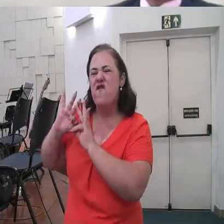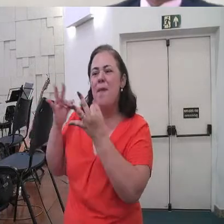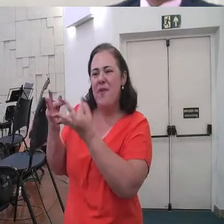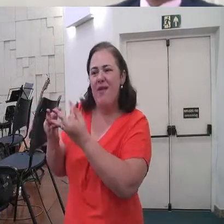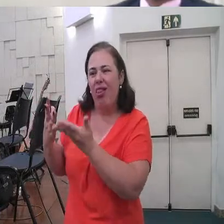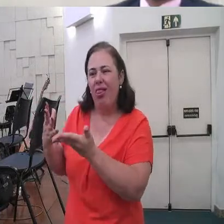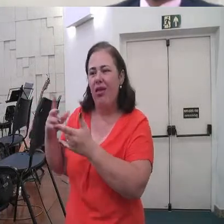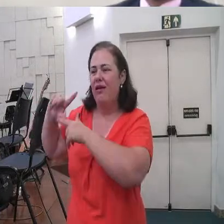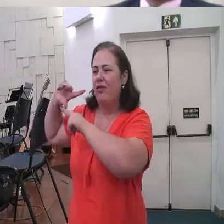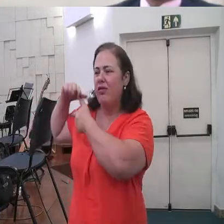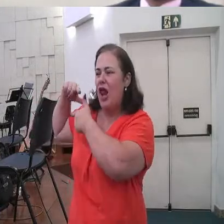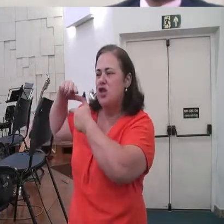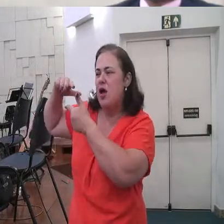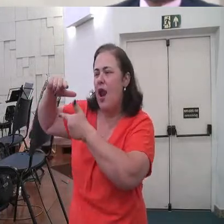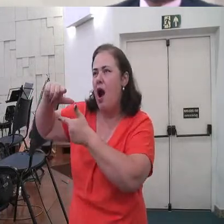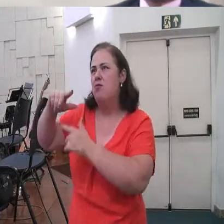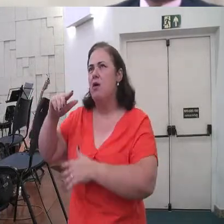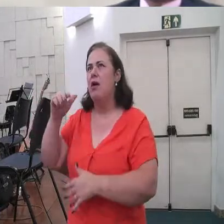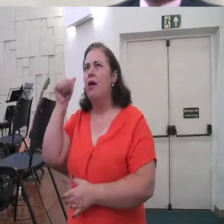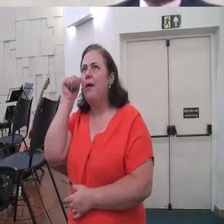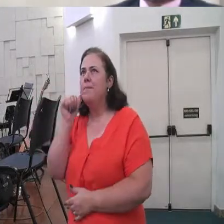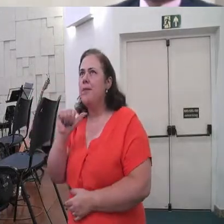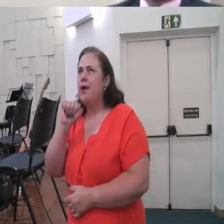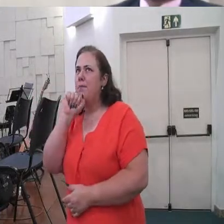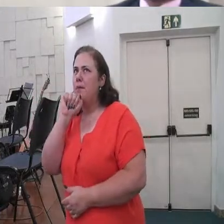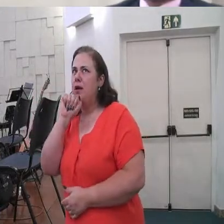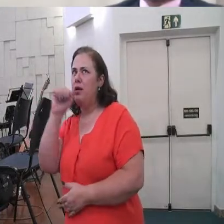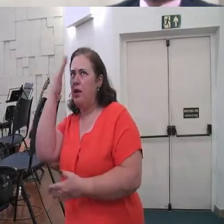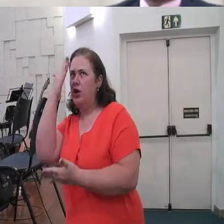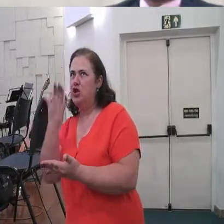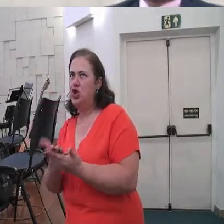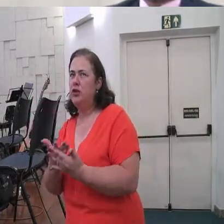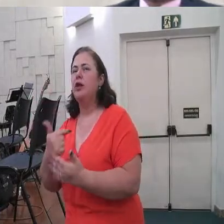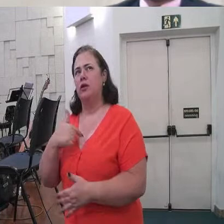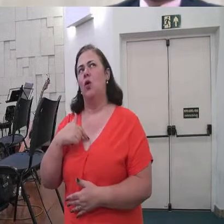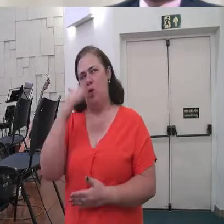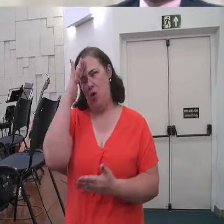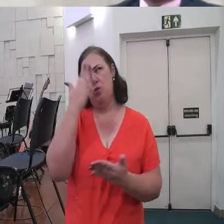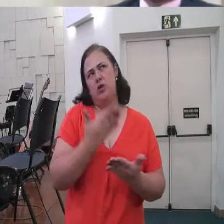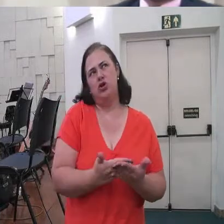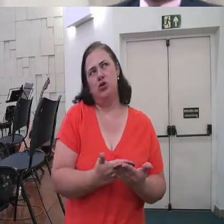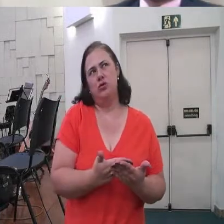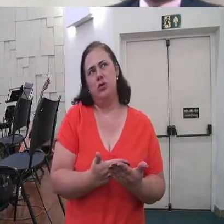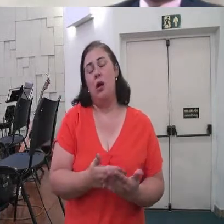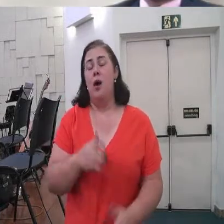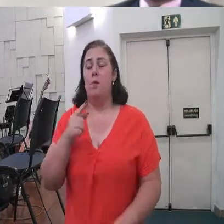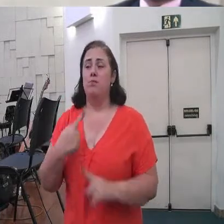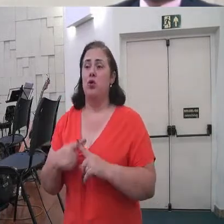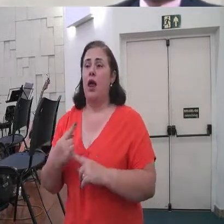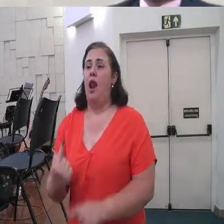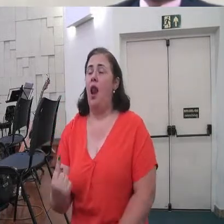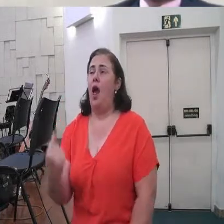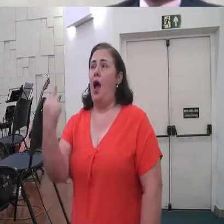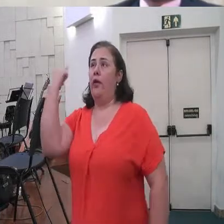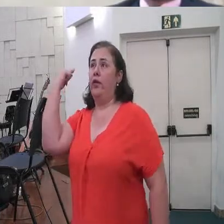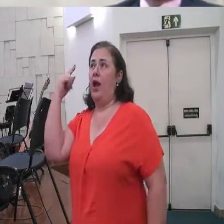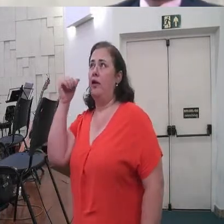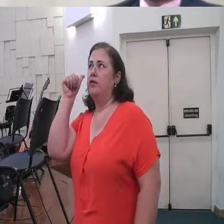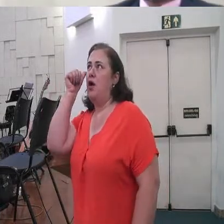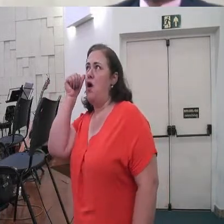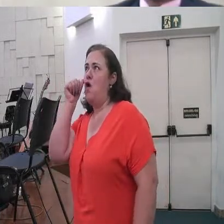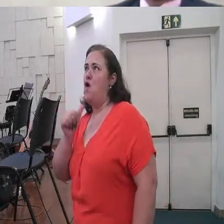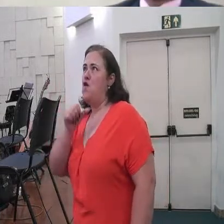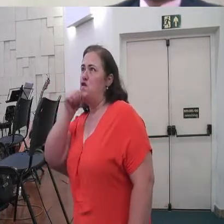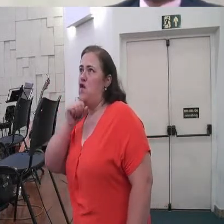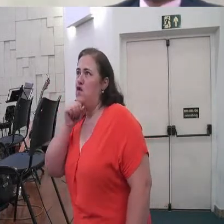corrente. Então elas seguem uma determinada confissão de fé, porque o pai ensinou, que por sua vez aprendeu do avô,